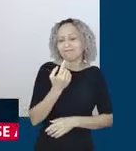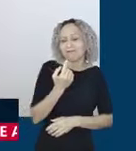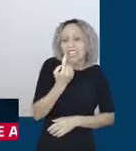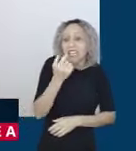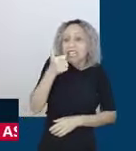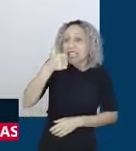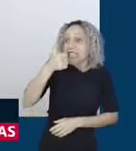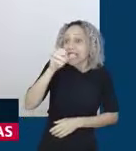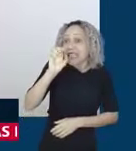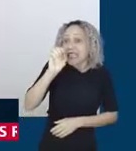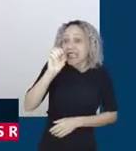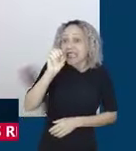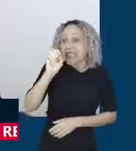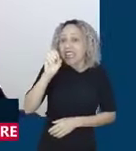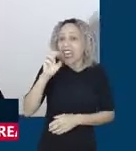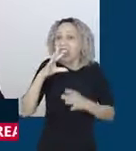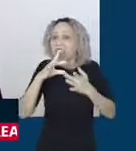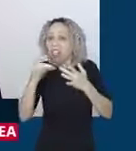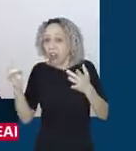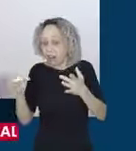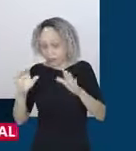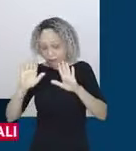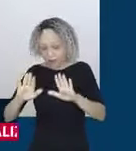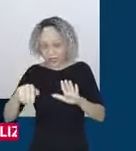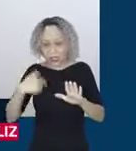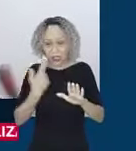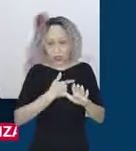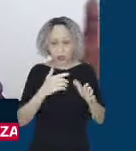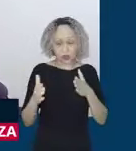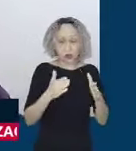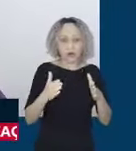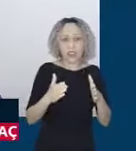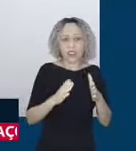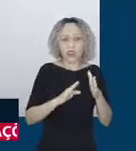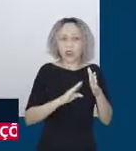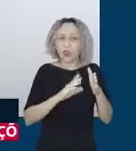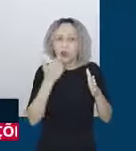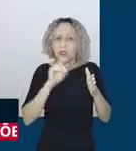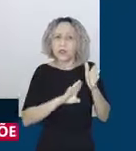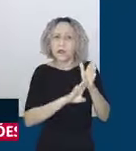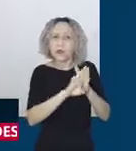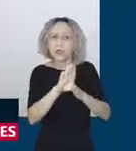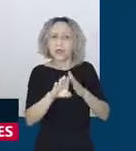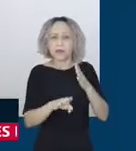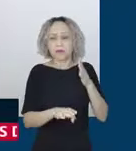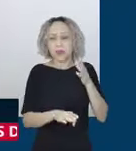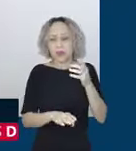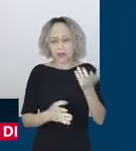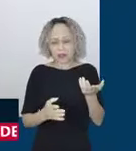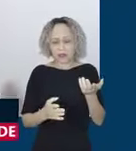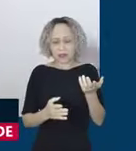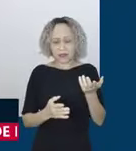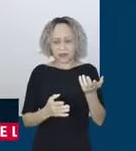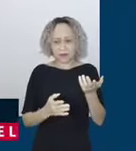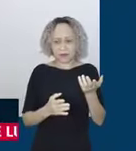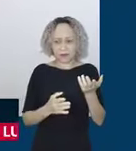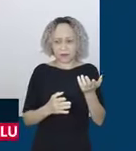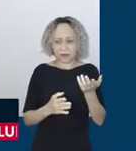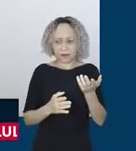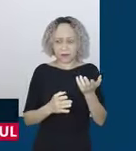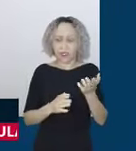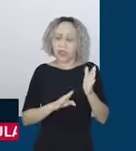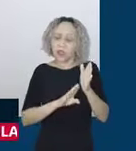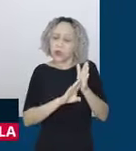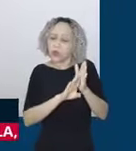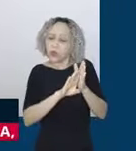$350. Quando o presidente, que já passou, que bom poder dizer isso, né? Que já passou do